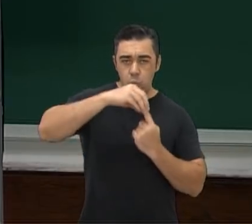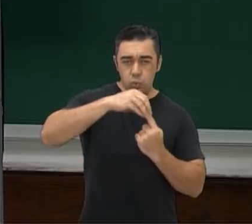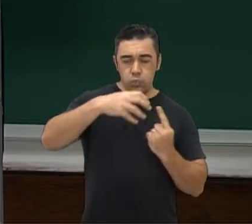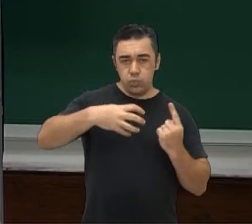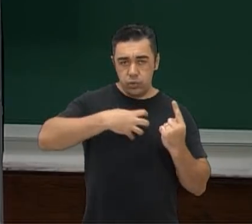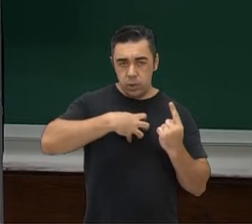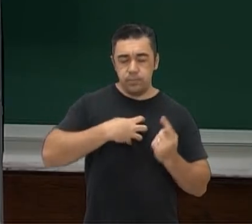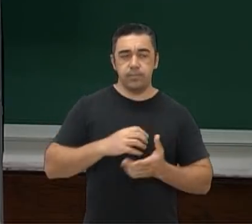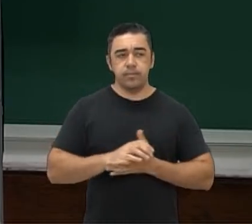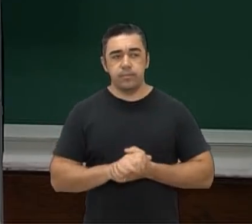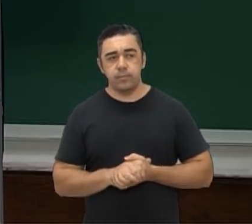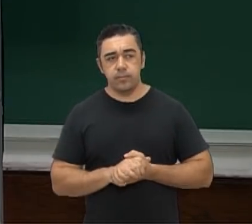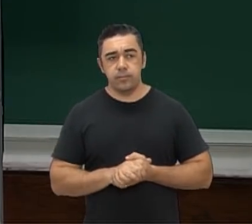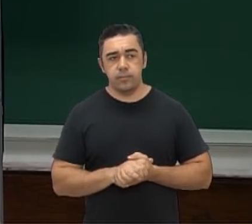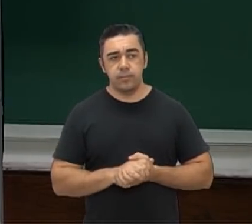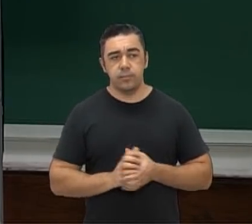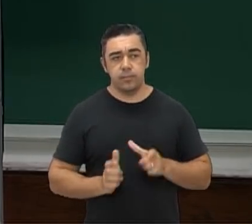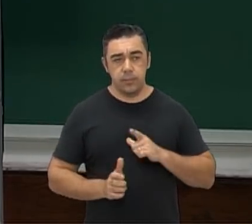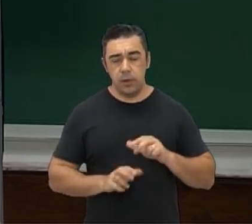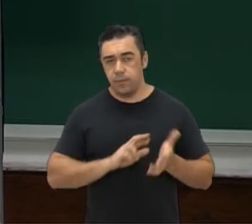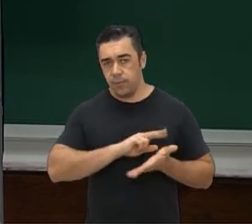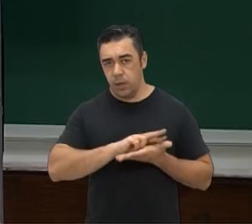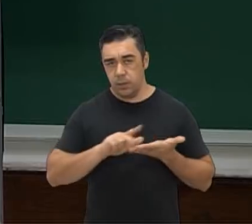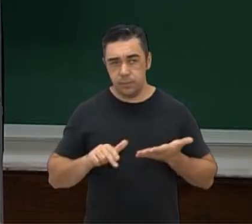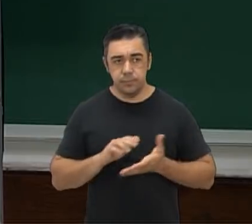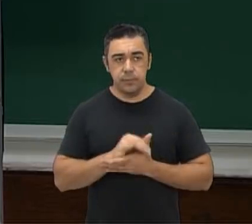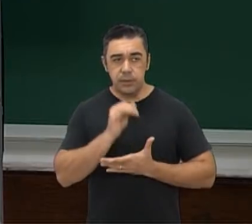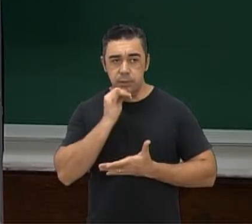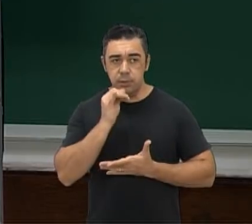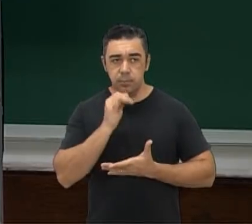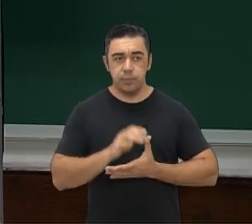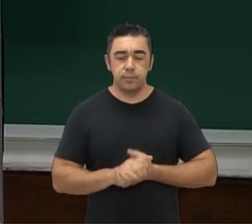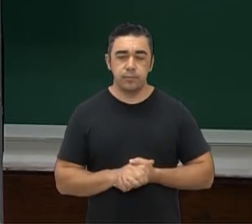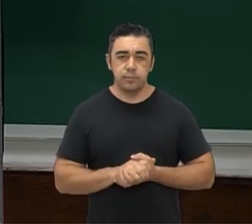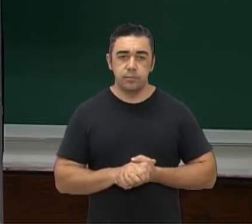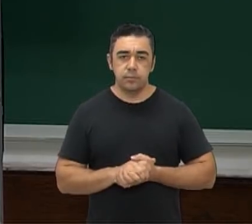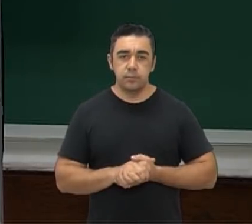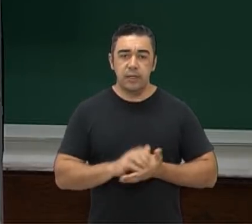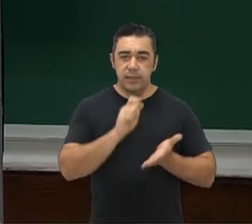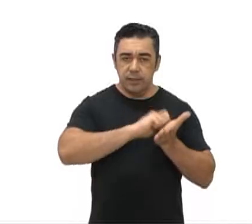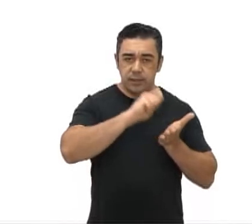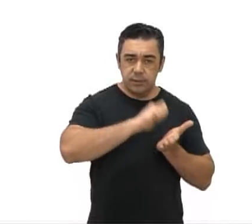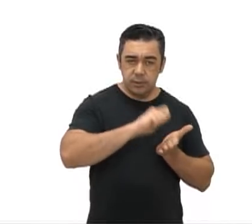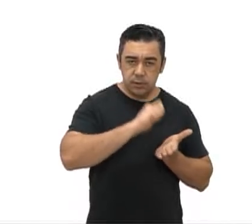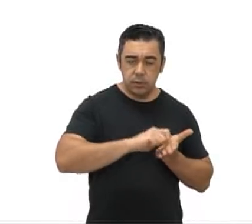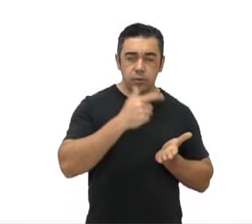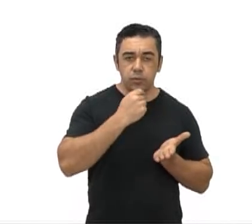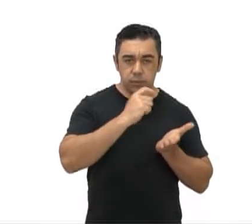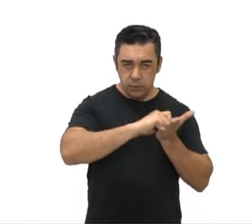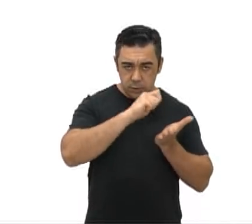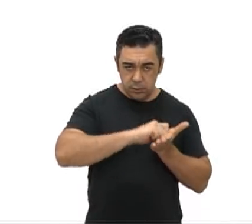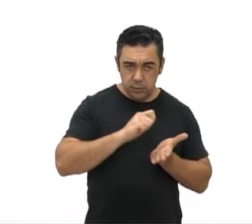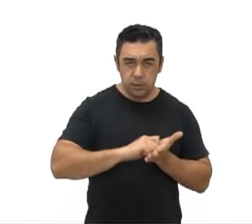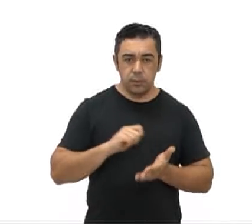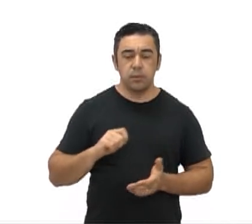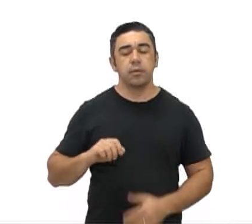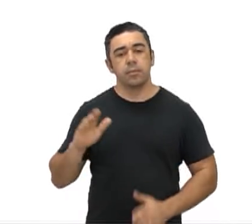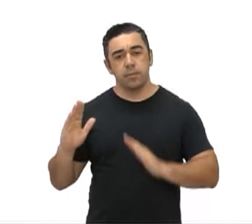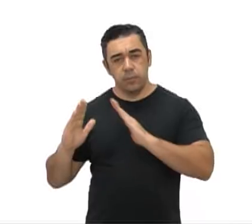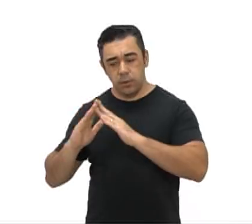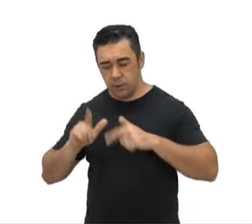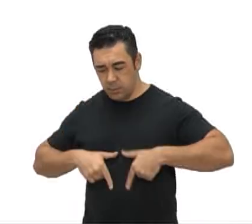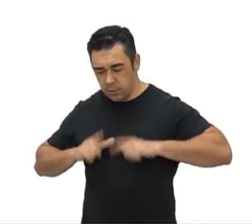uma única forma. E temos vários outros casos, observem ali, ó, escritor israelita,